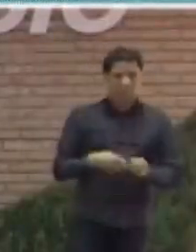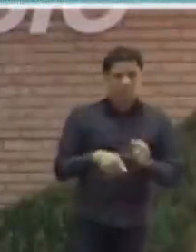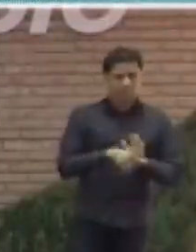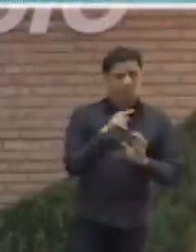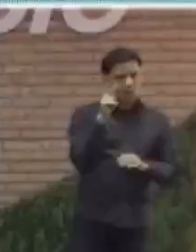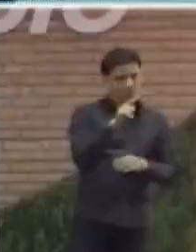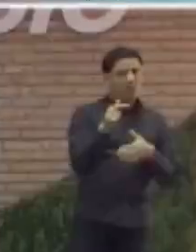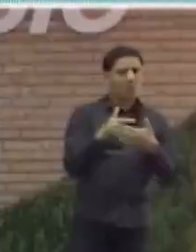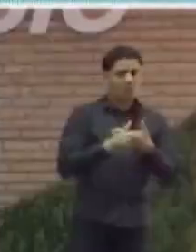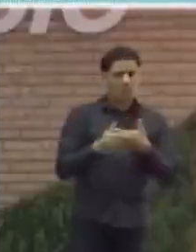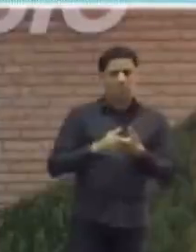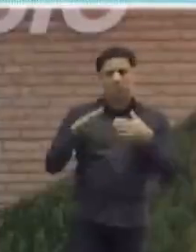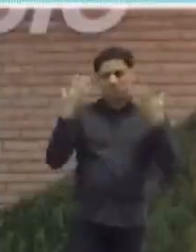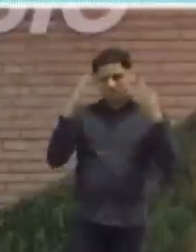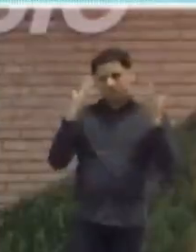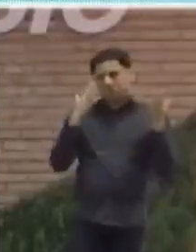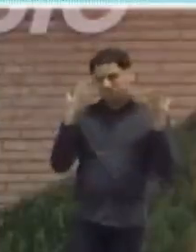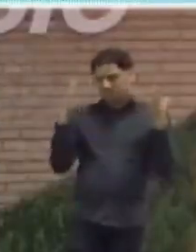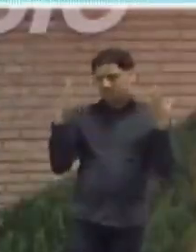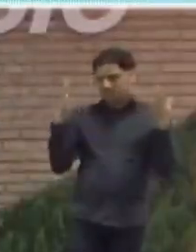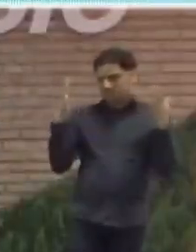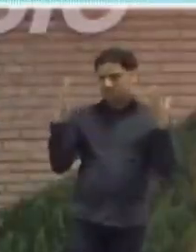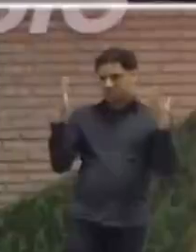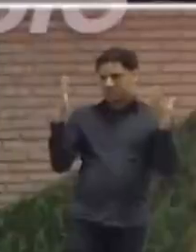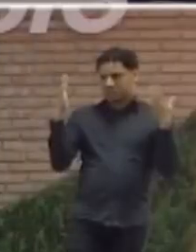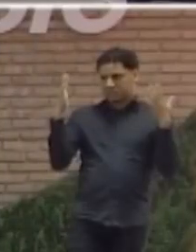importante papel. Uma salva de palmas para ela, eu peço, por favor.